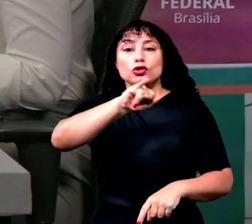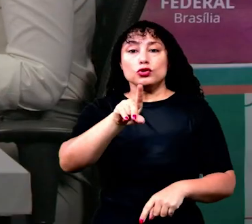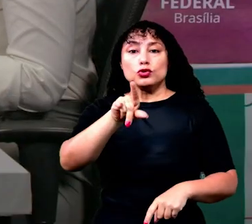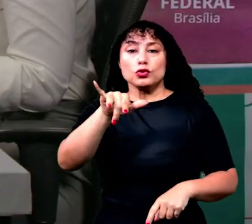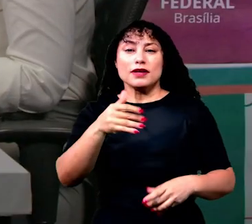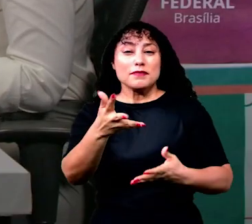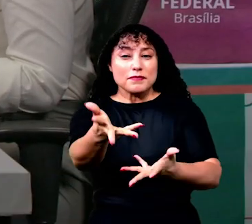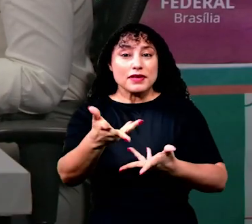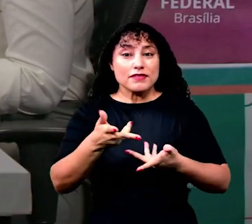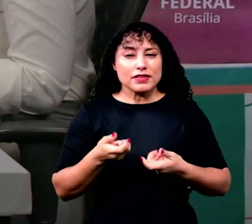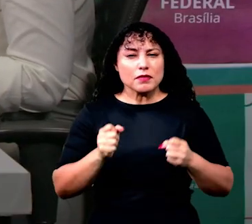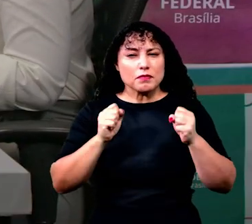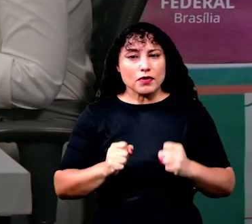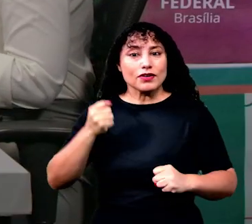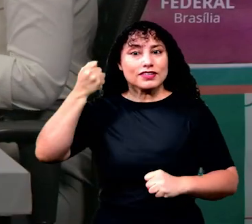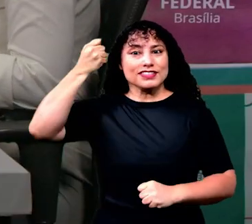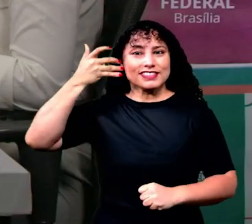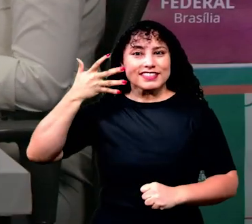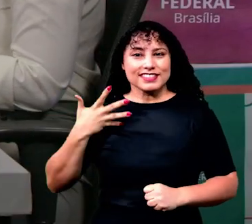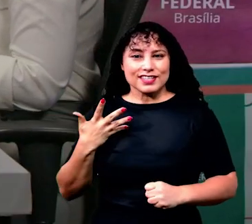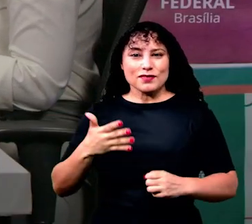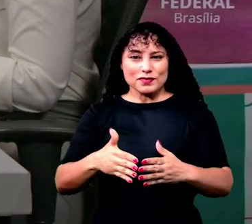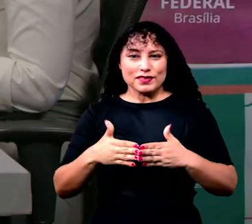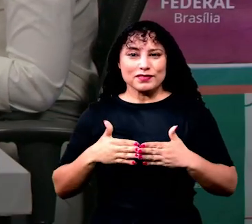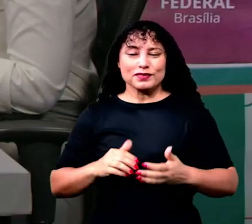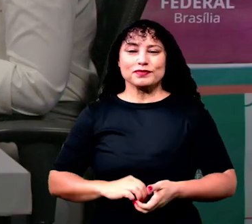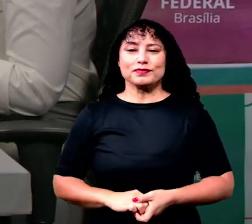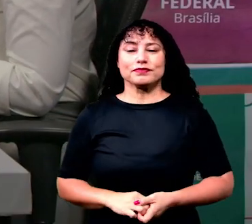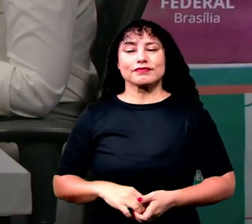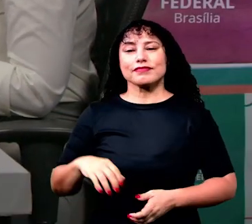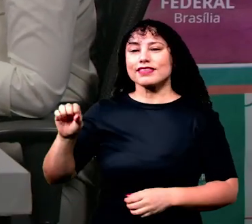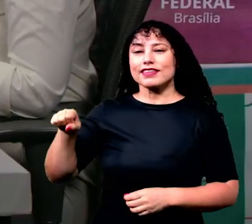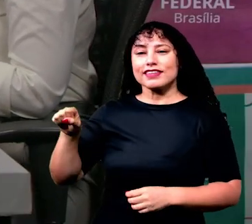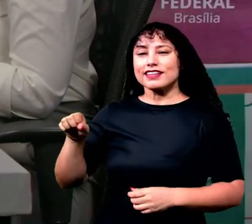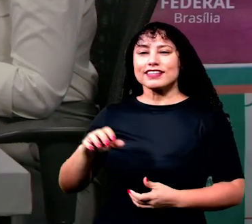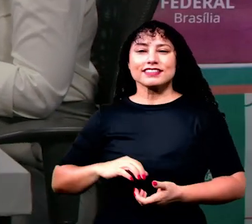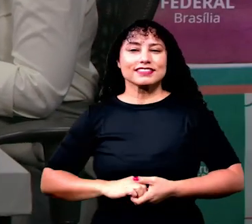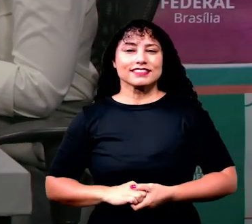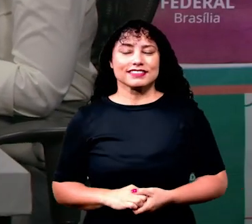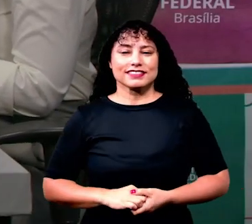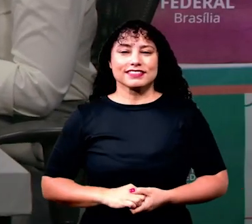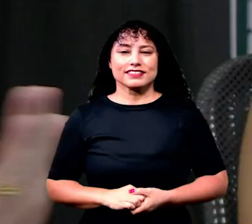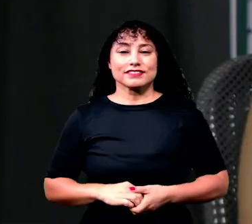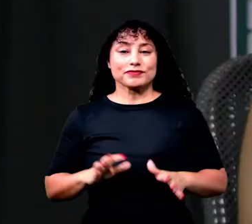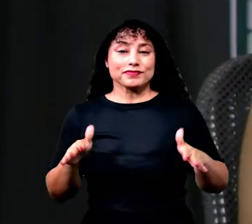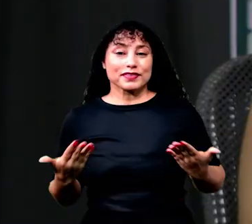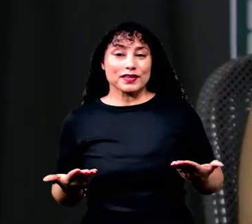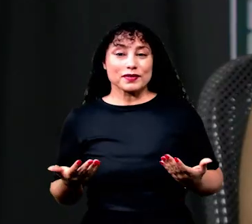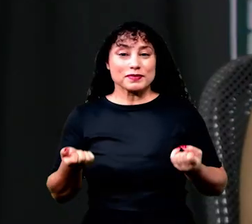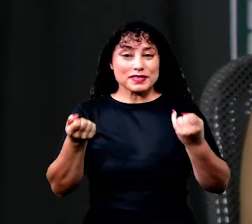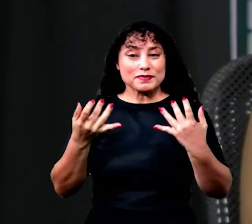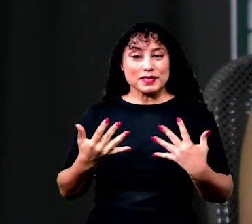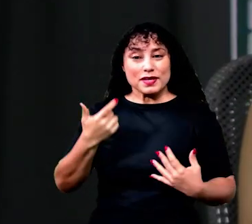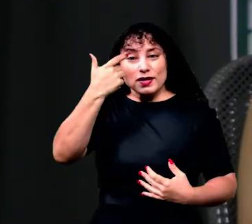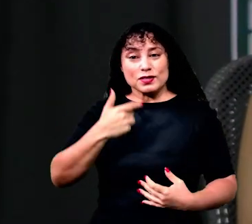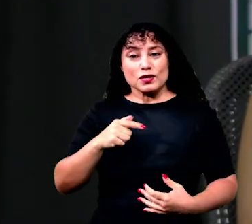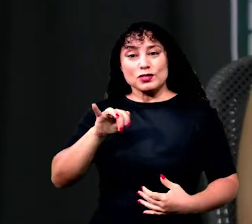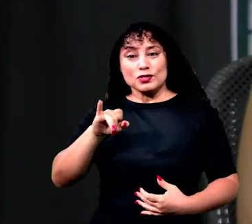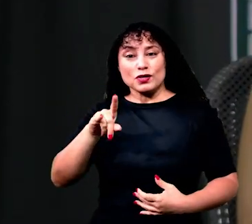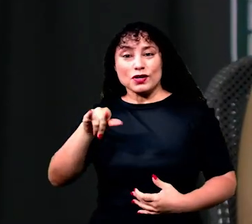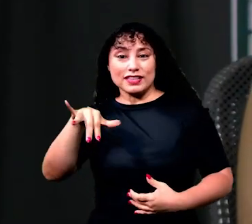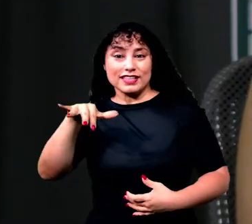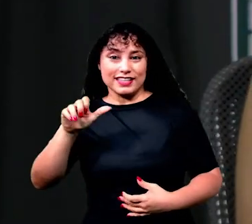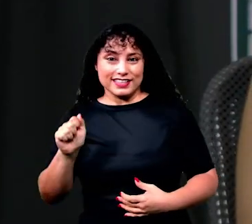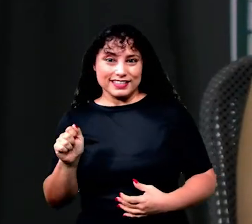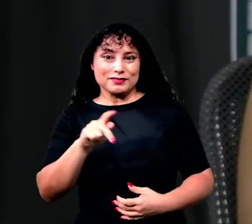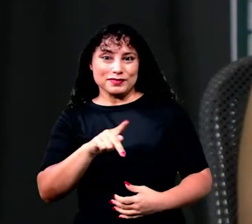bem-vindas. Vocês poderiam me dar sua autodescrição, por favor? Sim. Então, como você disse, sou Jordana dos Santos